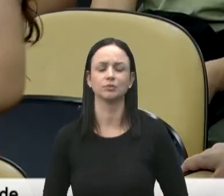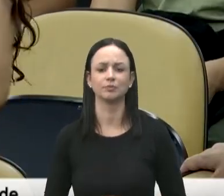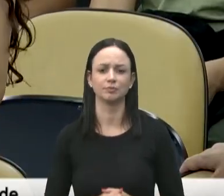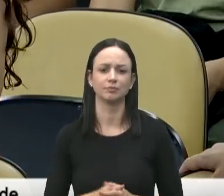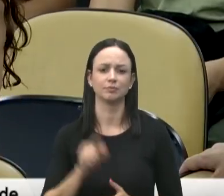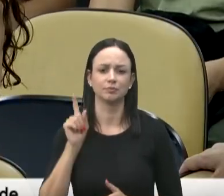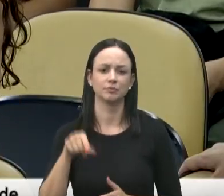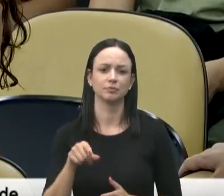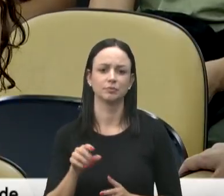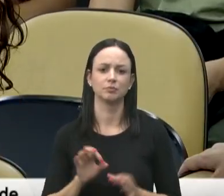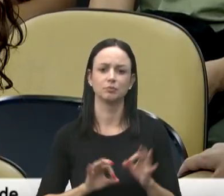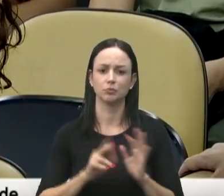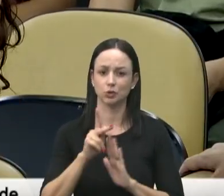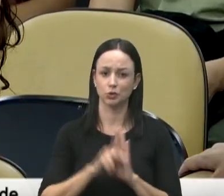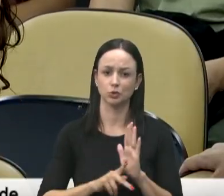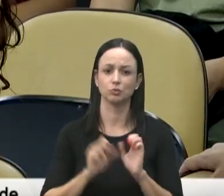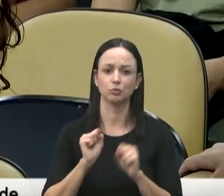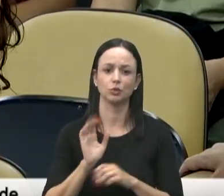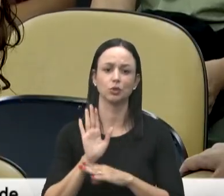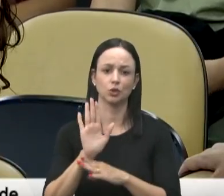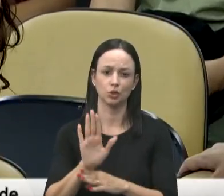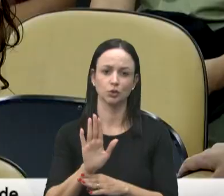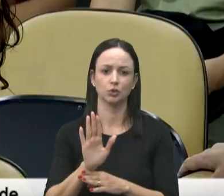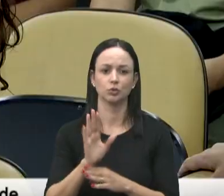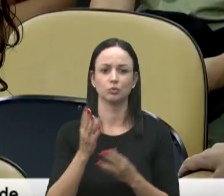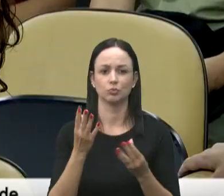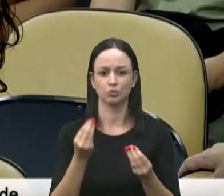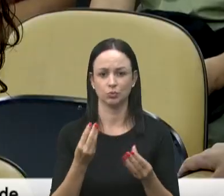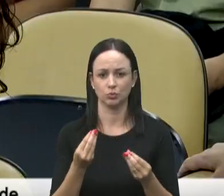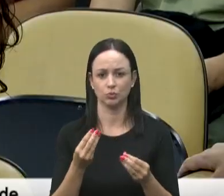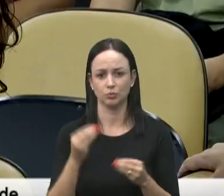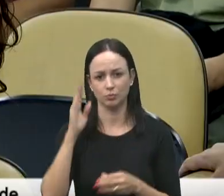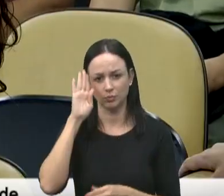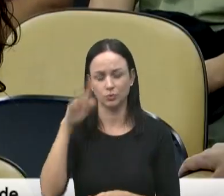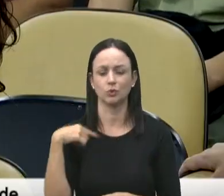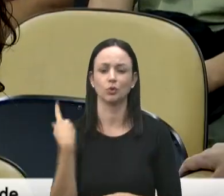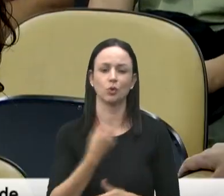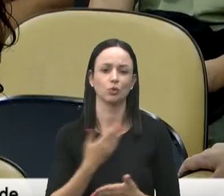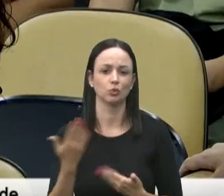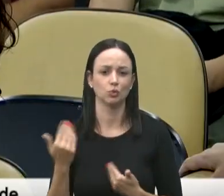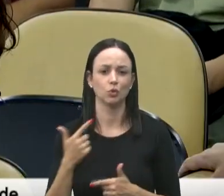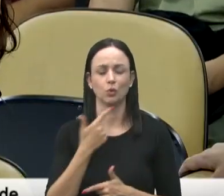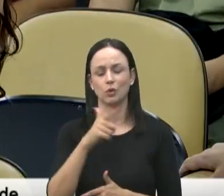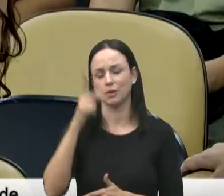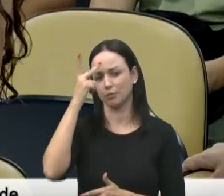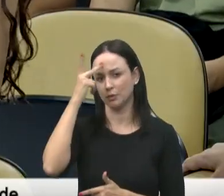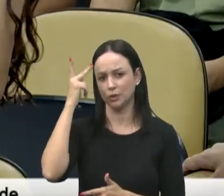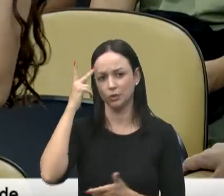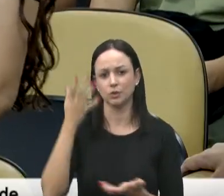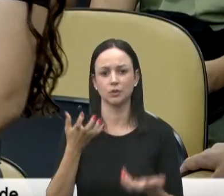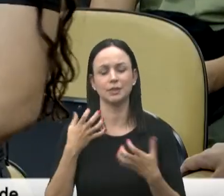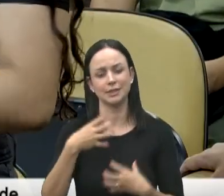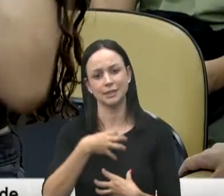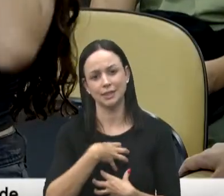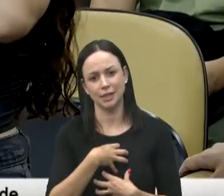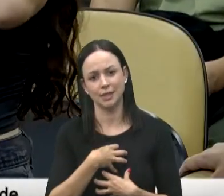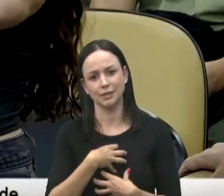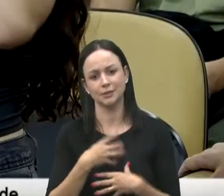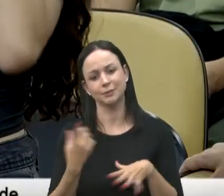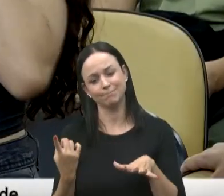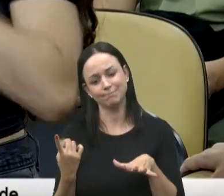esse projeto, tipo, pode ajudar muito, muito mesmo, principalmente nós jovens, outras pessoas que querem se sentir parte de